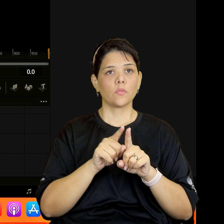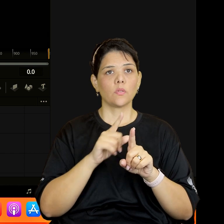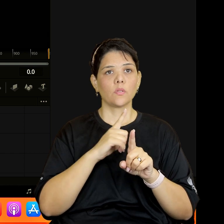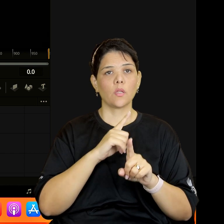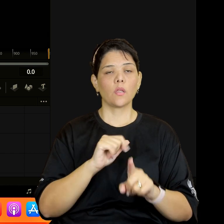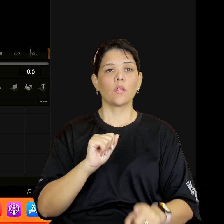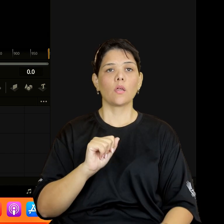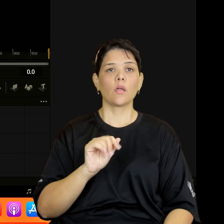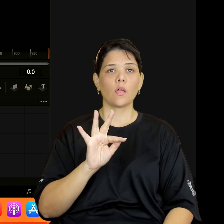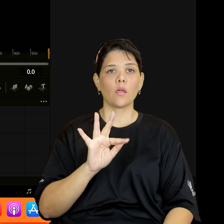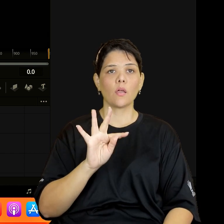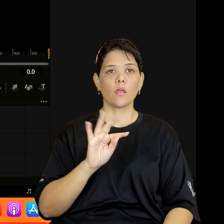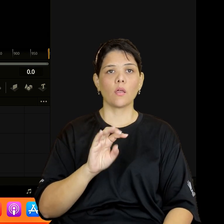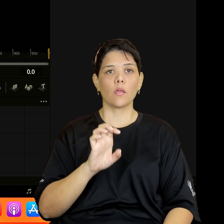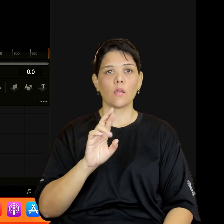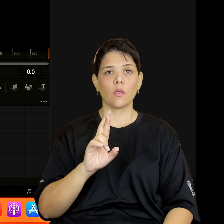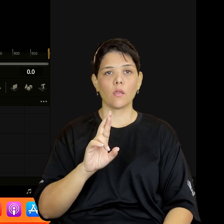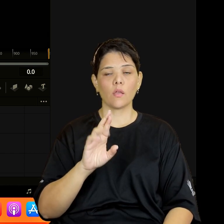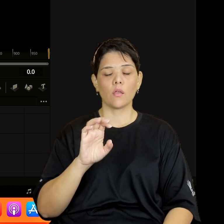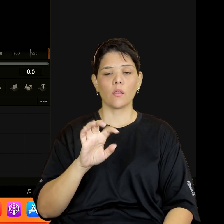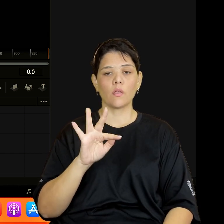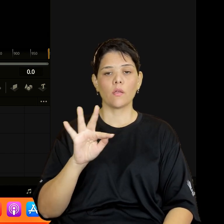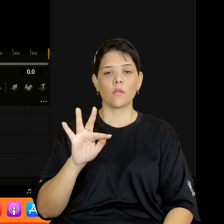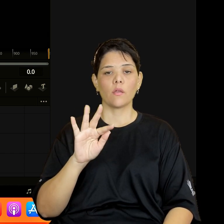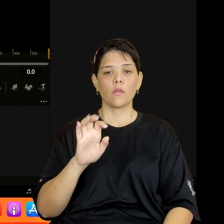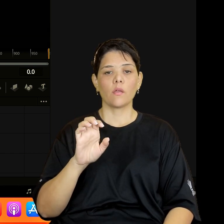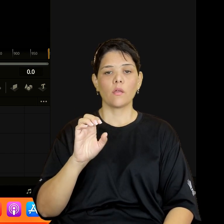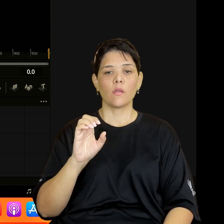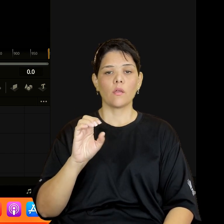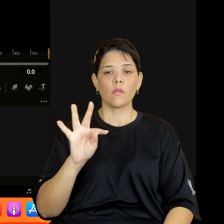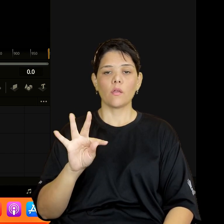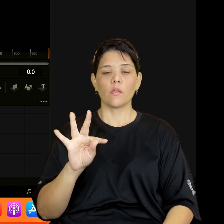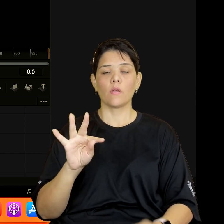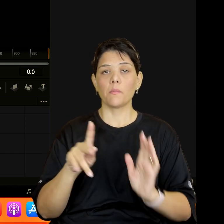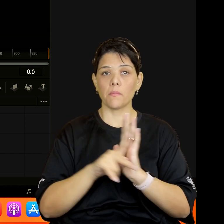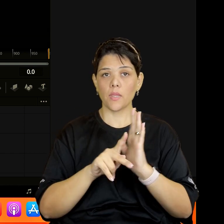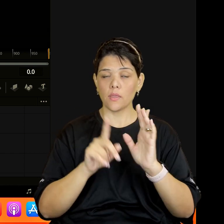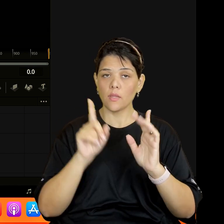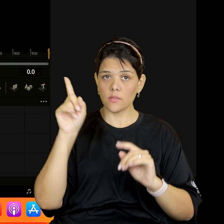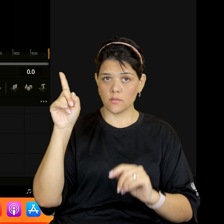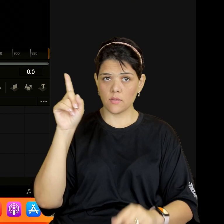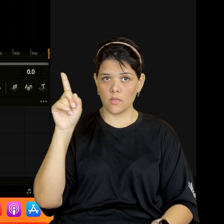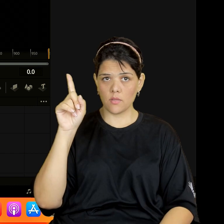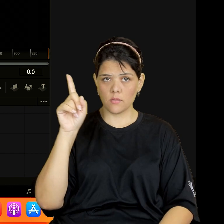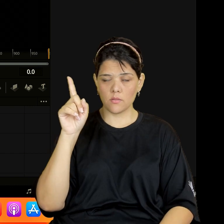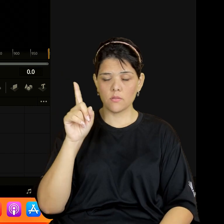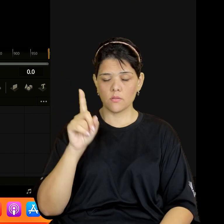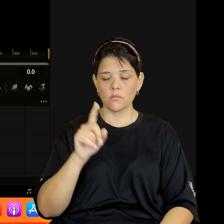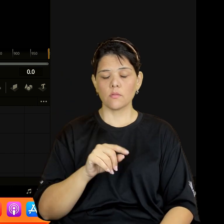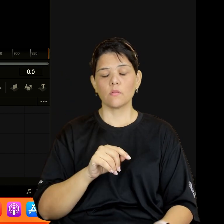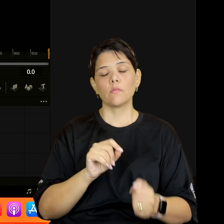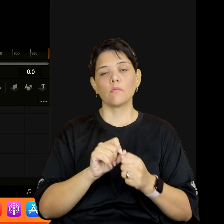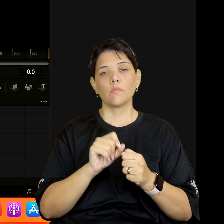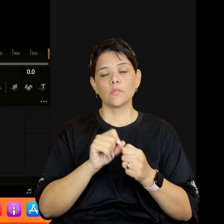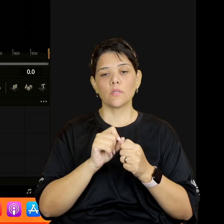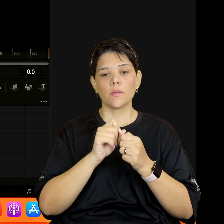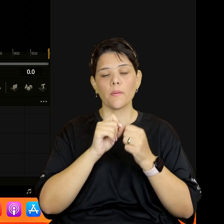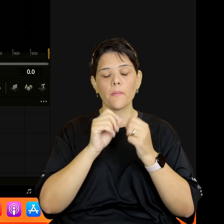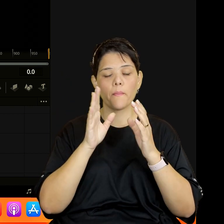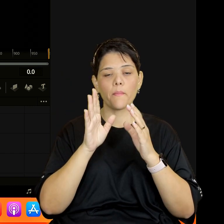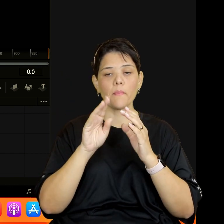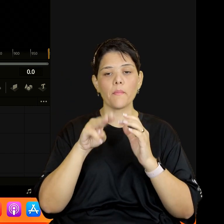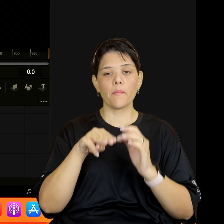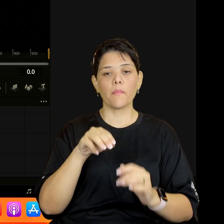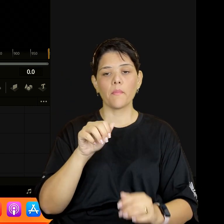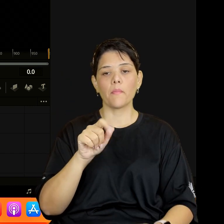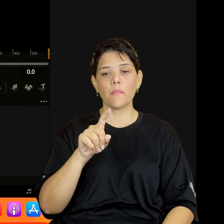do DaVinci. Como assim o After Effects do DaVinci? É aqui que ele funcionaria para fazer máscara, tratar os vídeos, tratar a